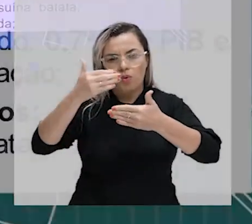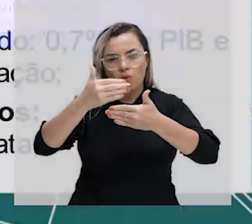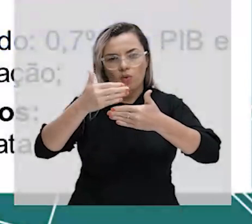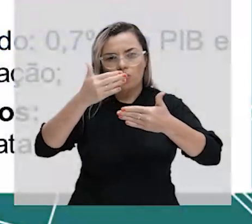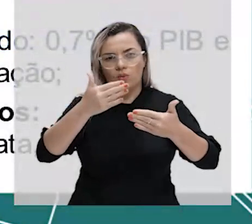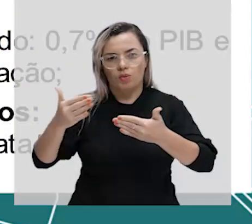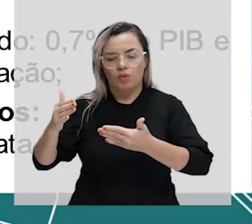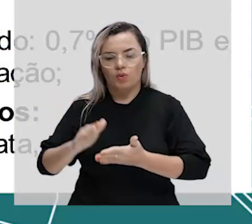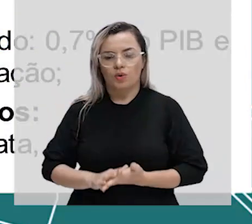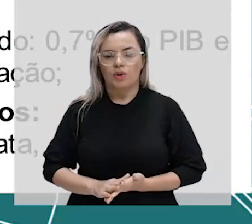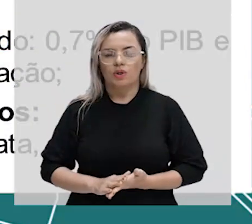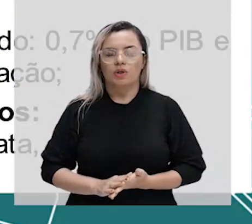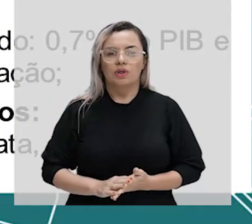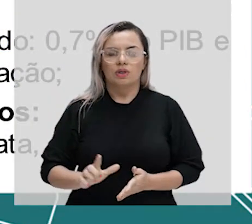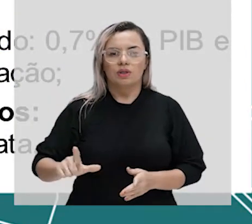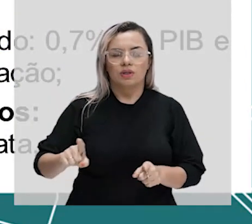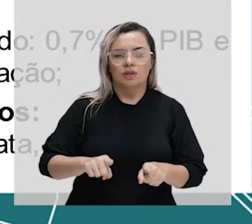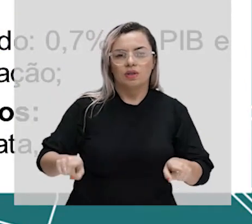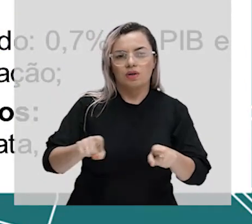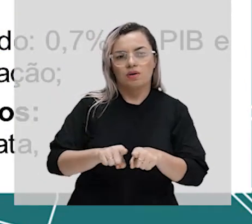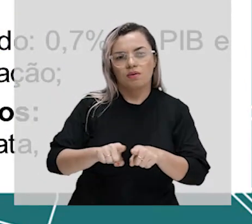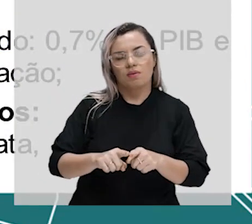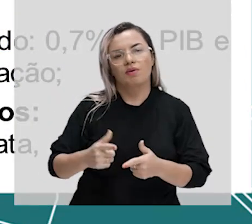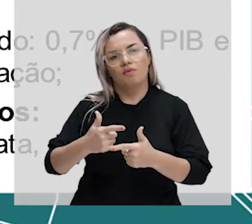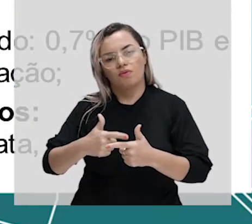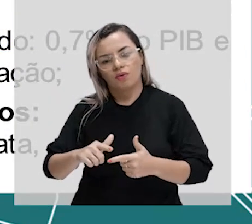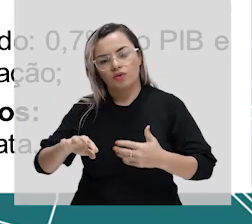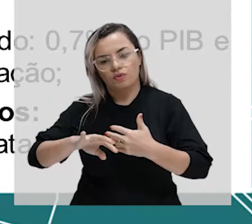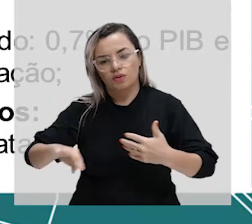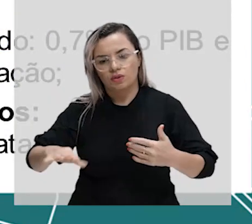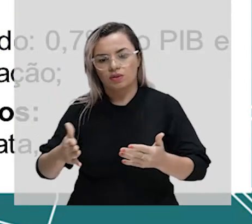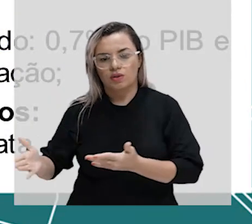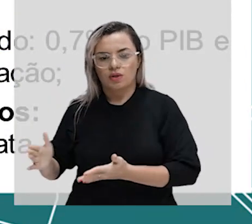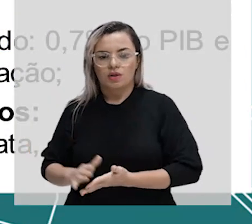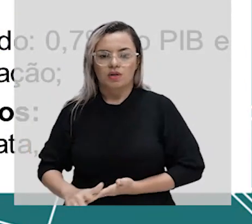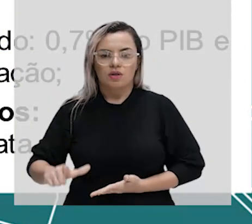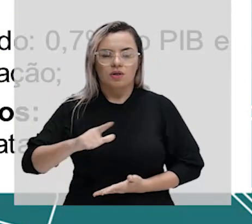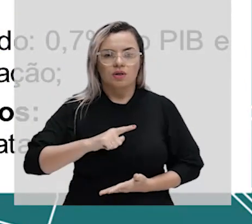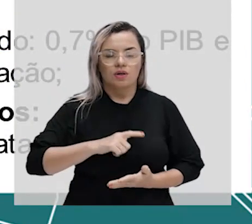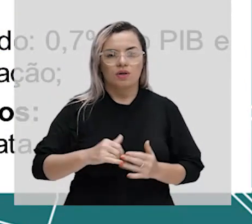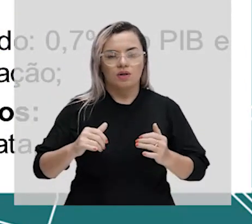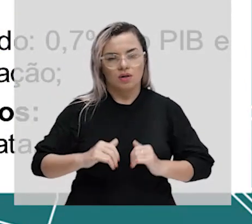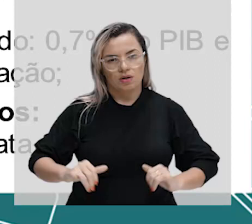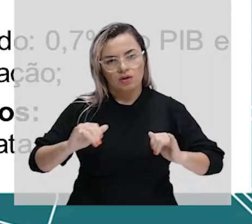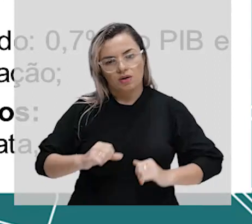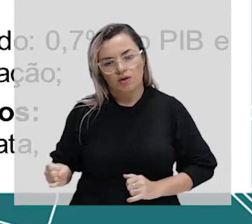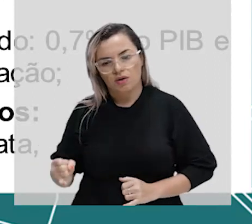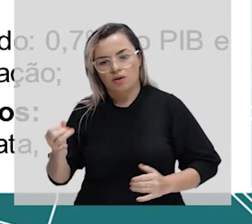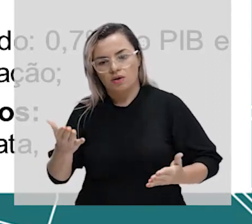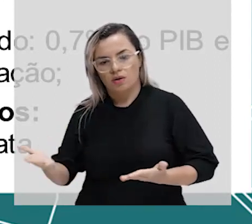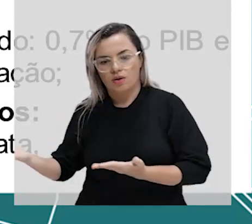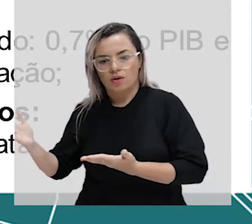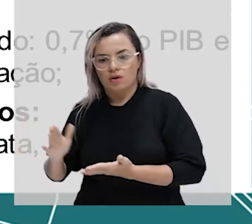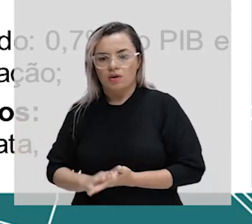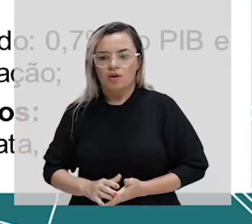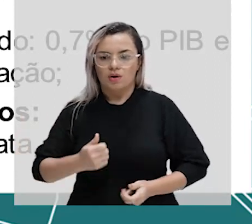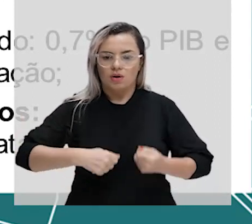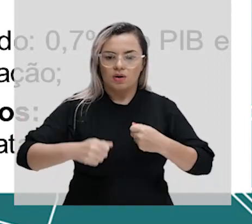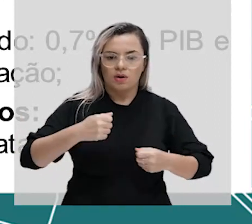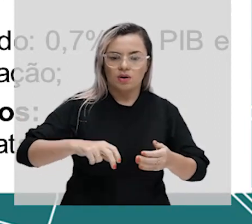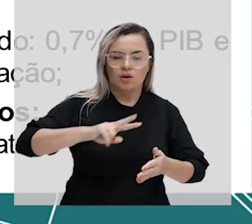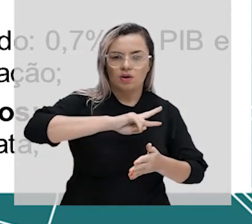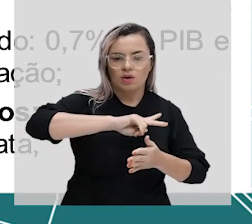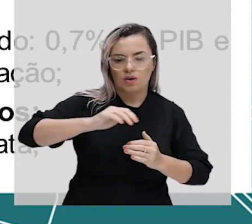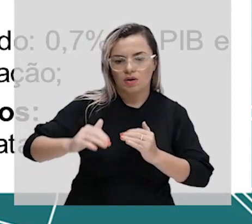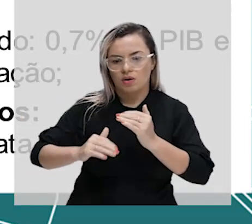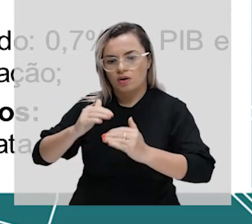questão importante agora para os aspectos econômicos. A Alemanha também vai possuir uma economia diversificada, tá certo? Muito forte. O território alemão,